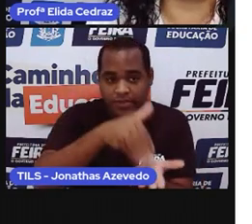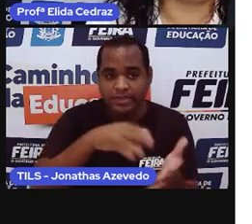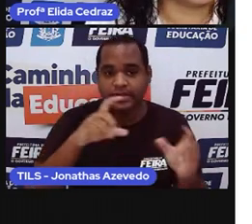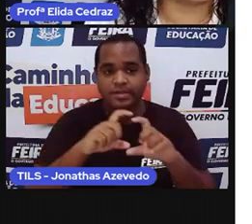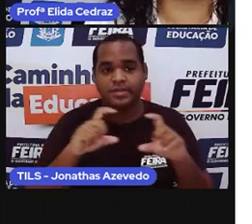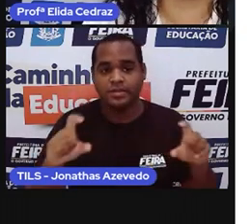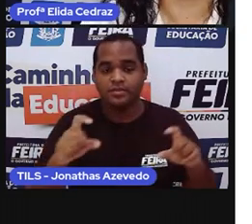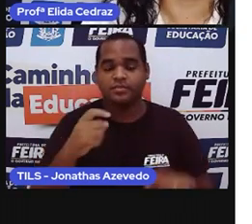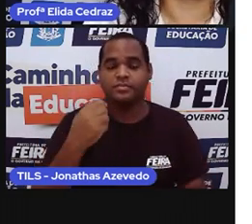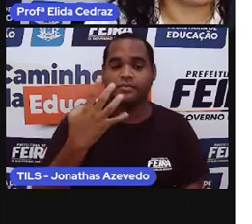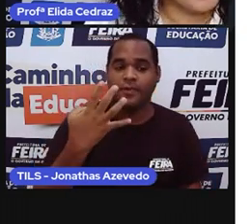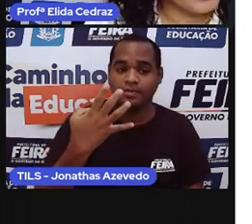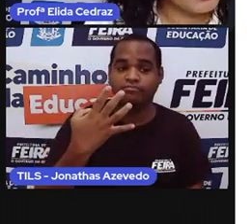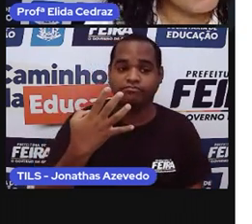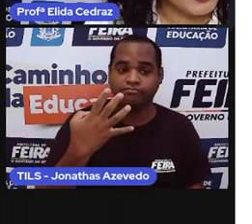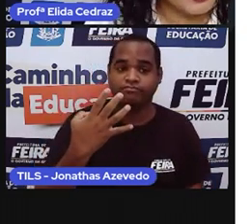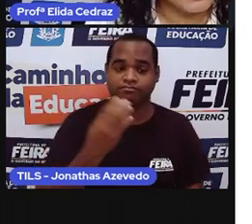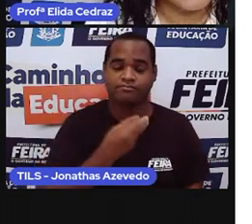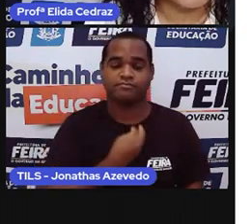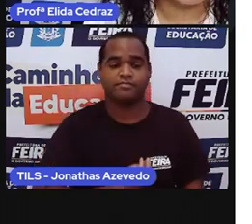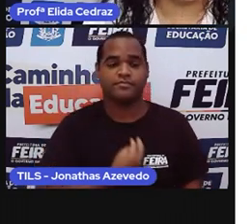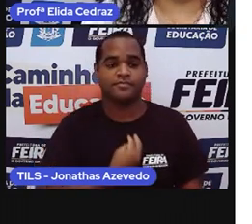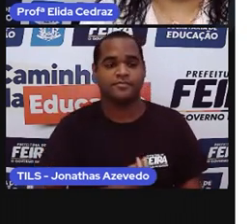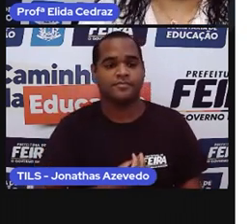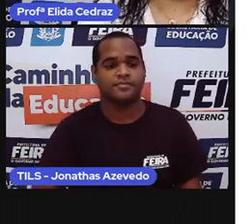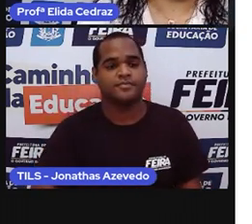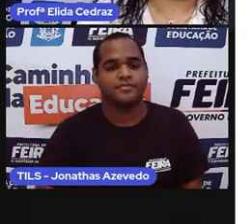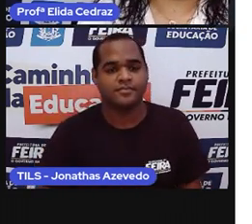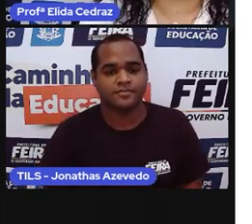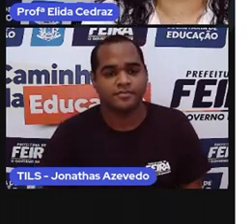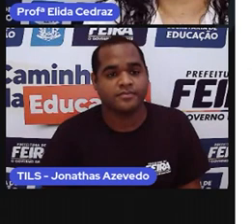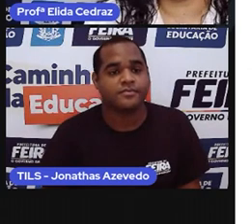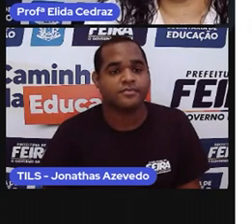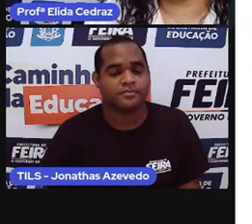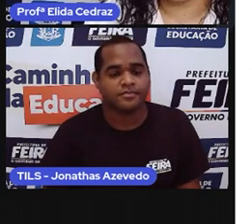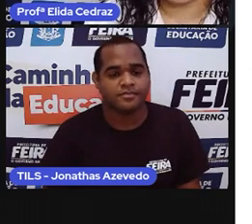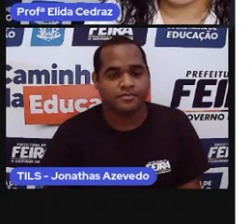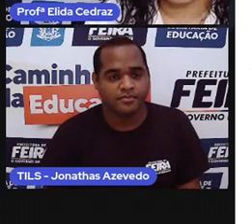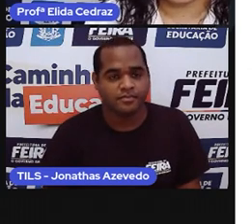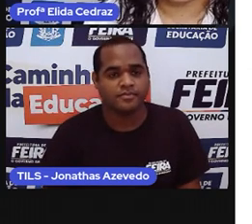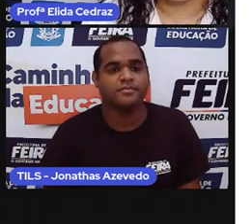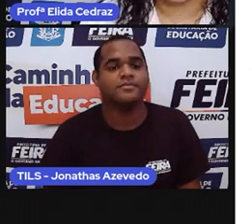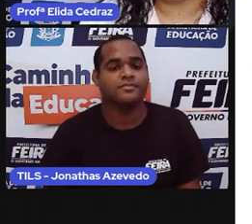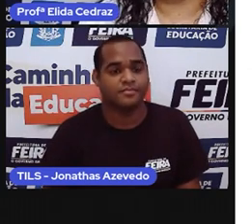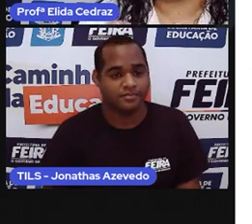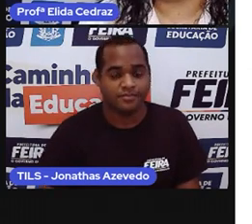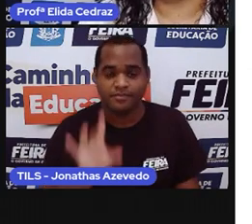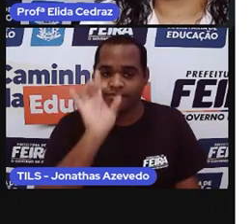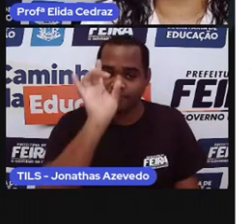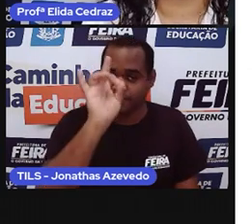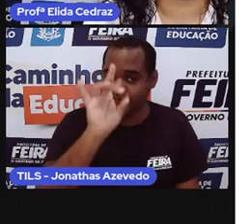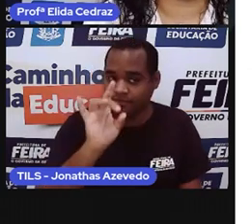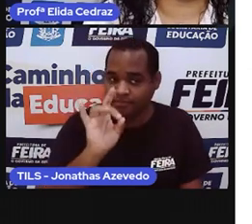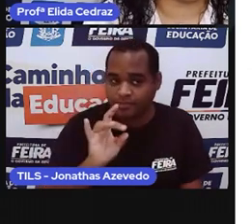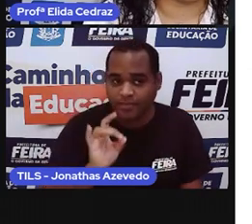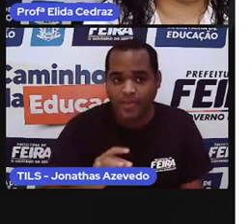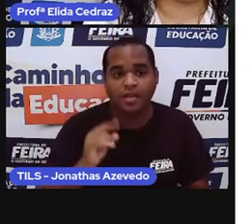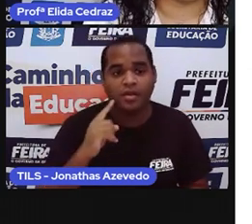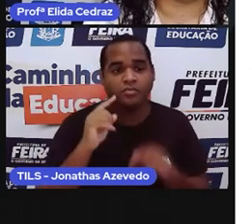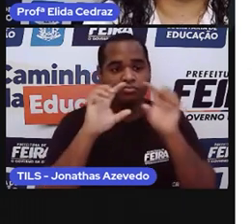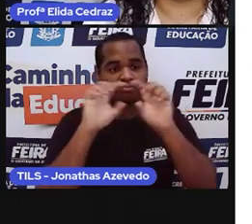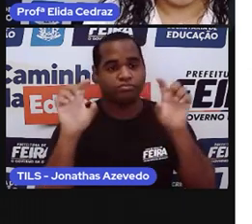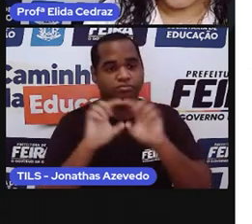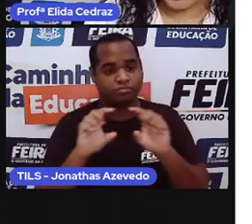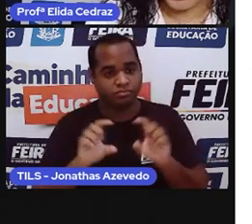também, nós temos quatro versos. Cada conjunto desse, cada pedacinho